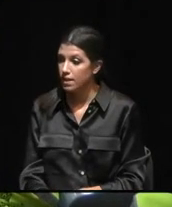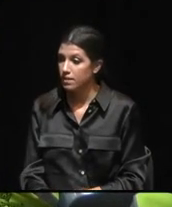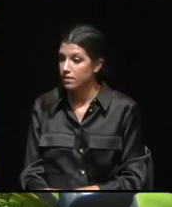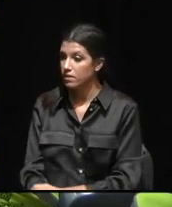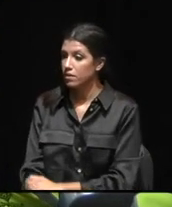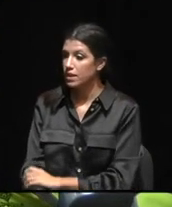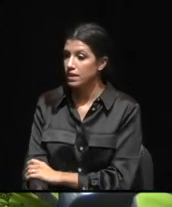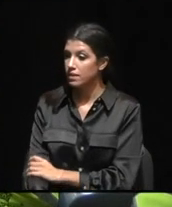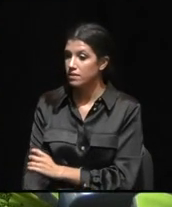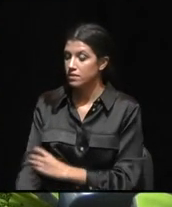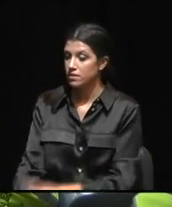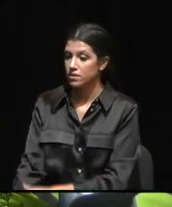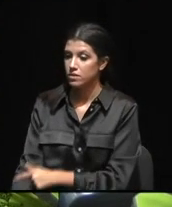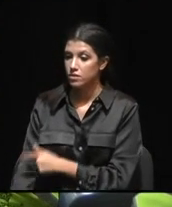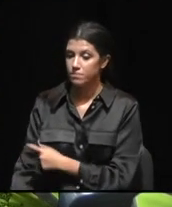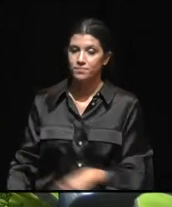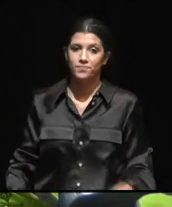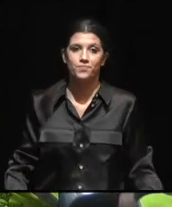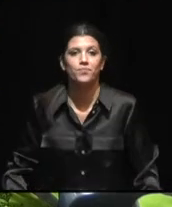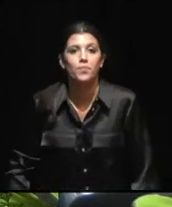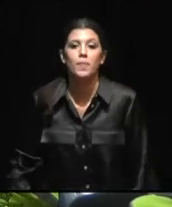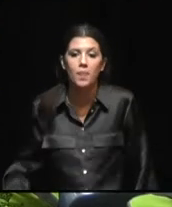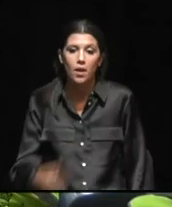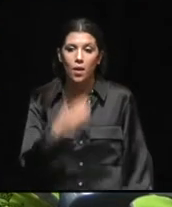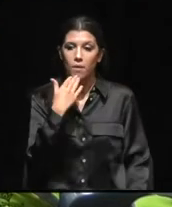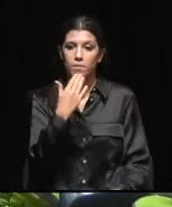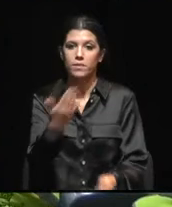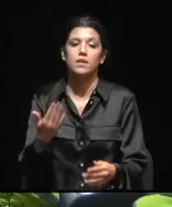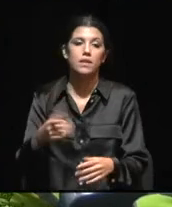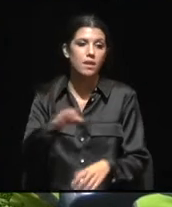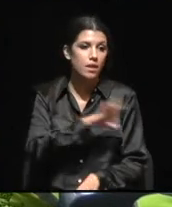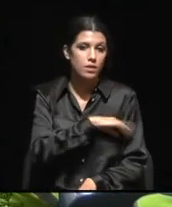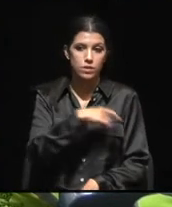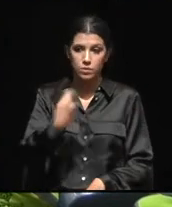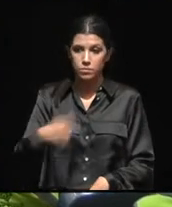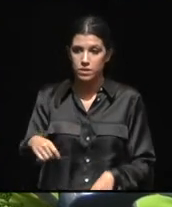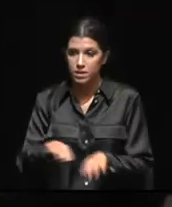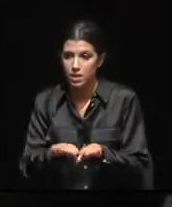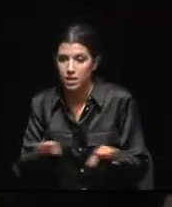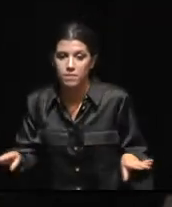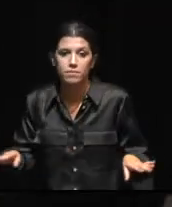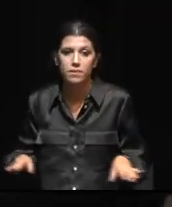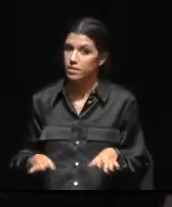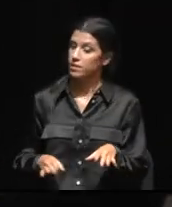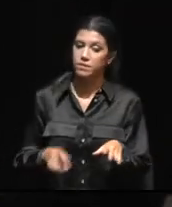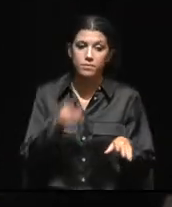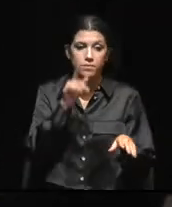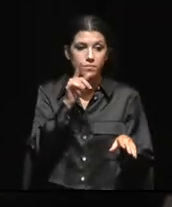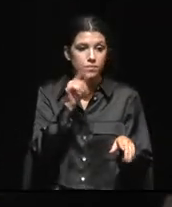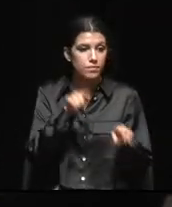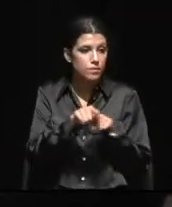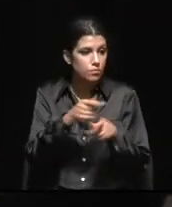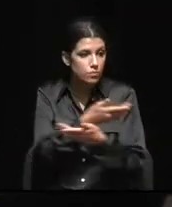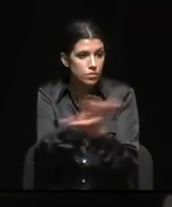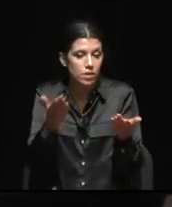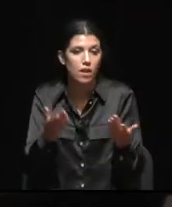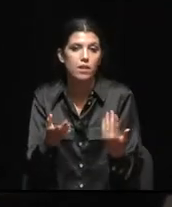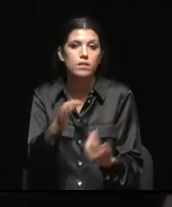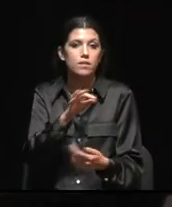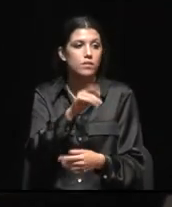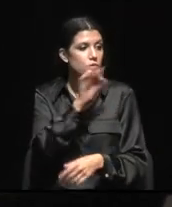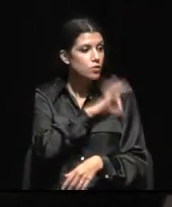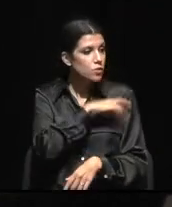CDs muito obrigada senhora Presidente senhores membros da mesa senhores deputados senhor